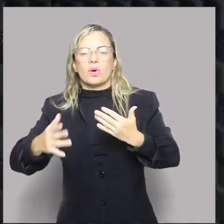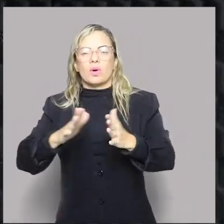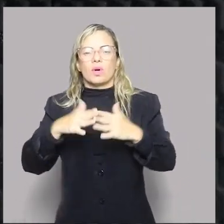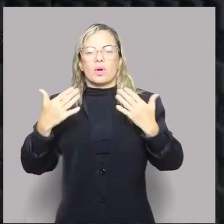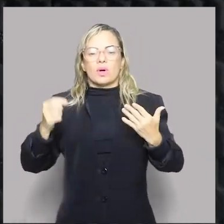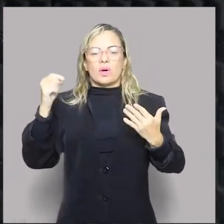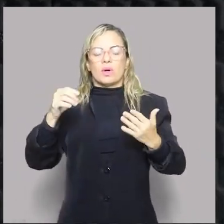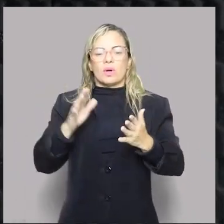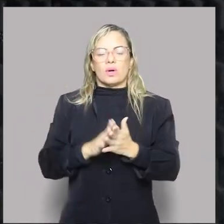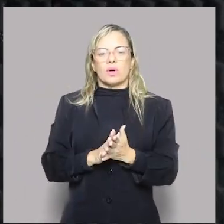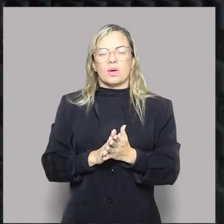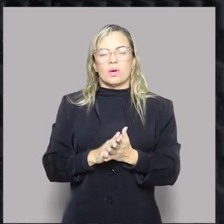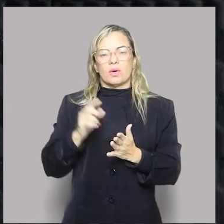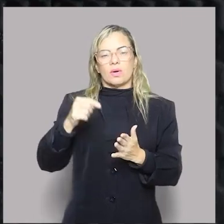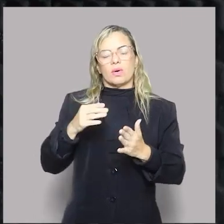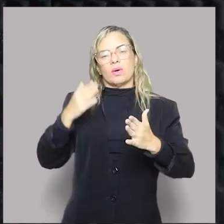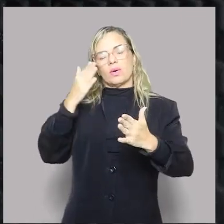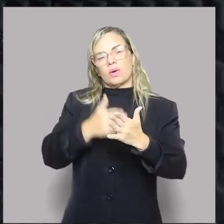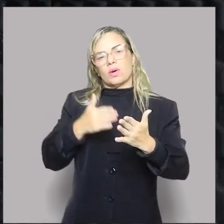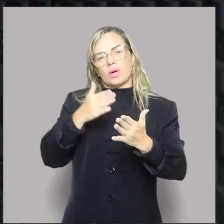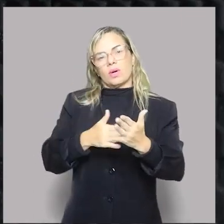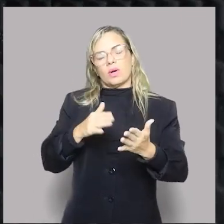aos diversos meios de